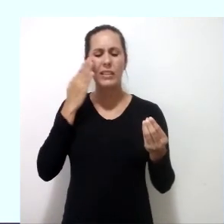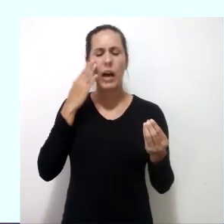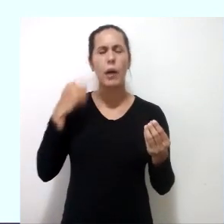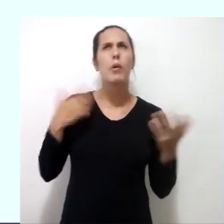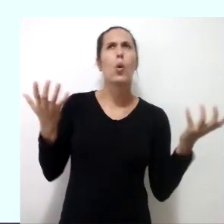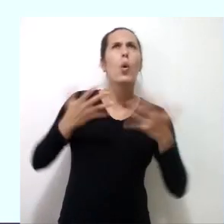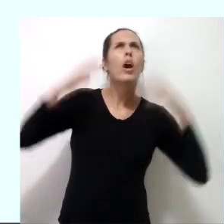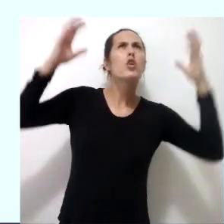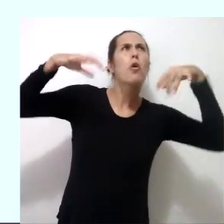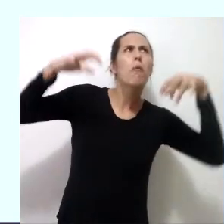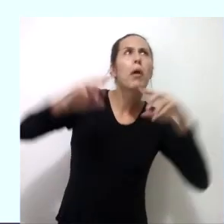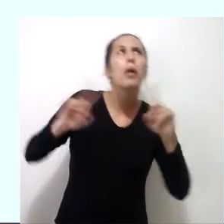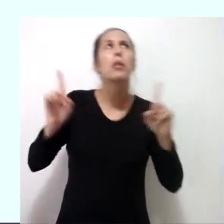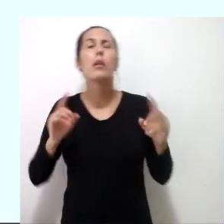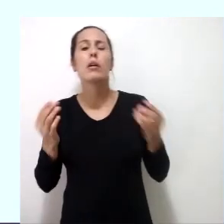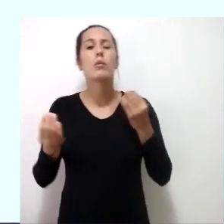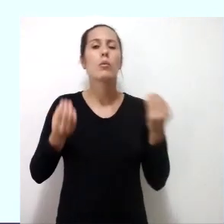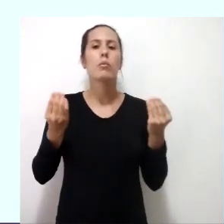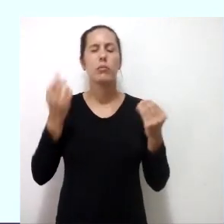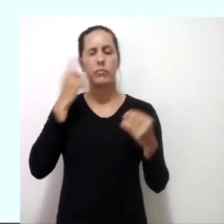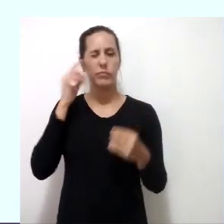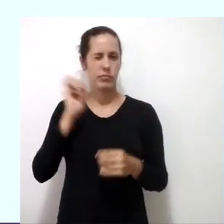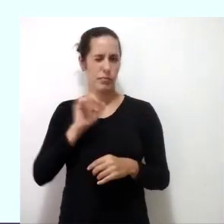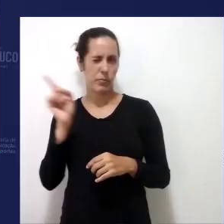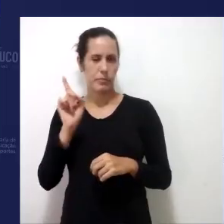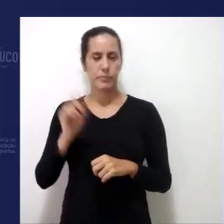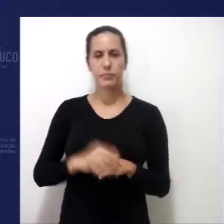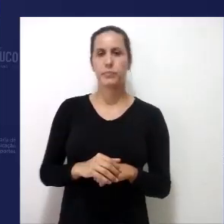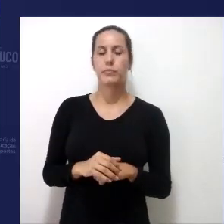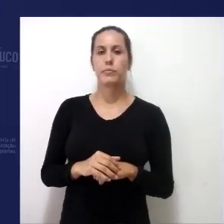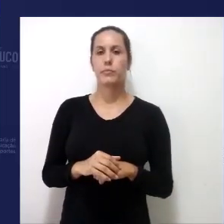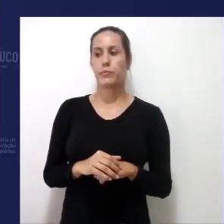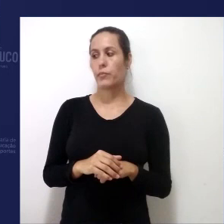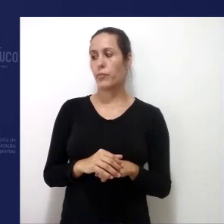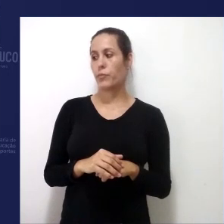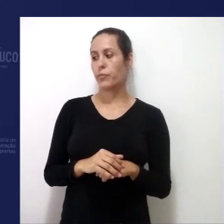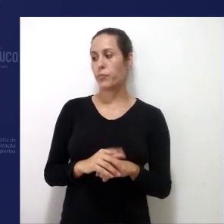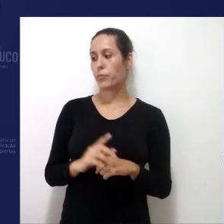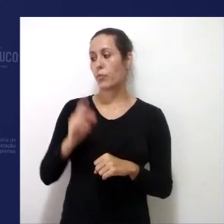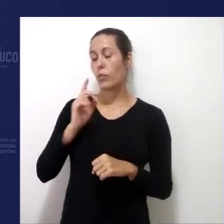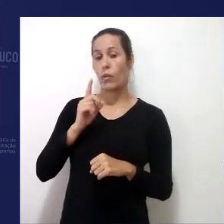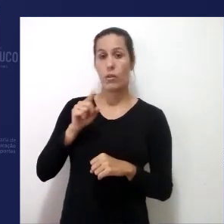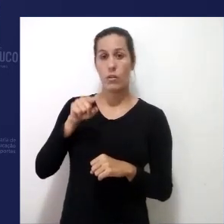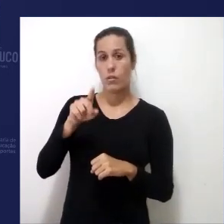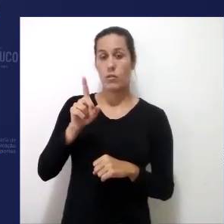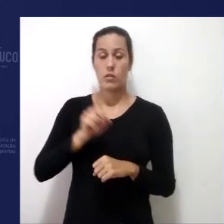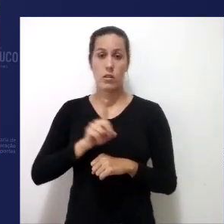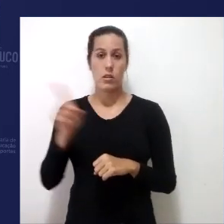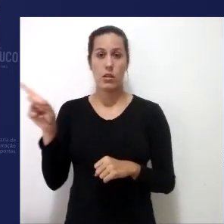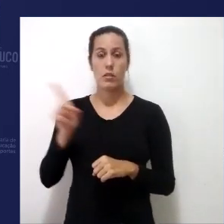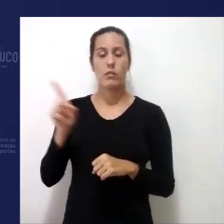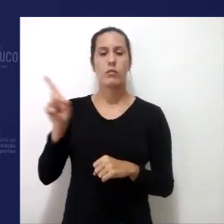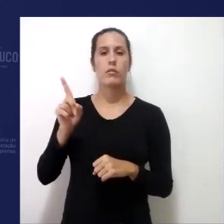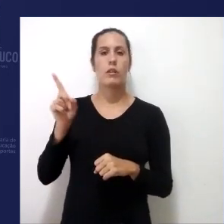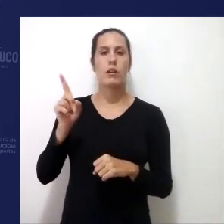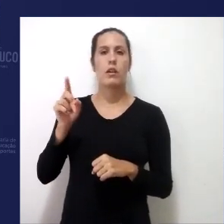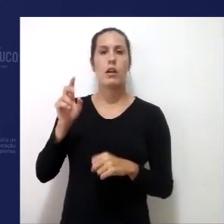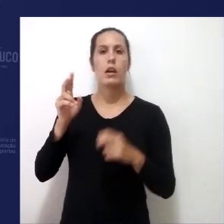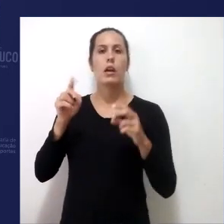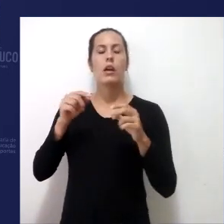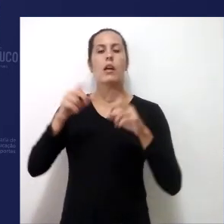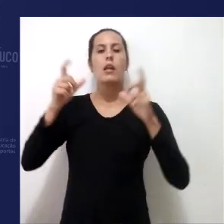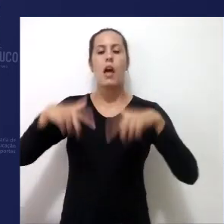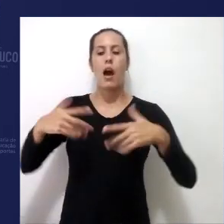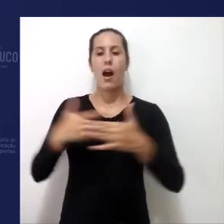questão da previsão do tempo? Bora lá para a telinha? Lá na telinha você vê aí a previsão do tempo